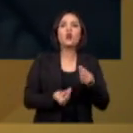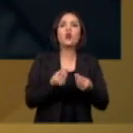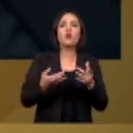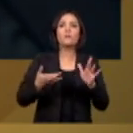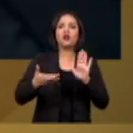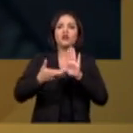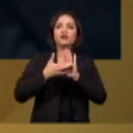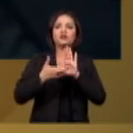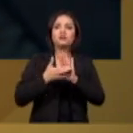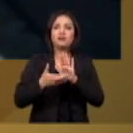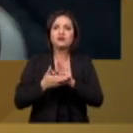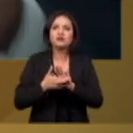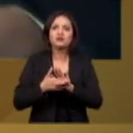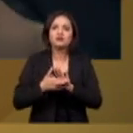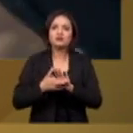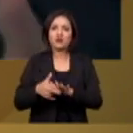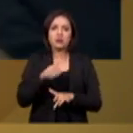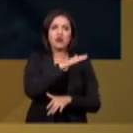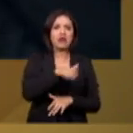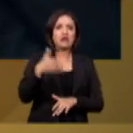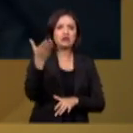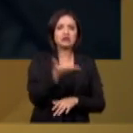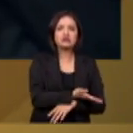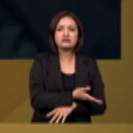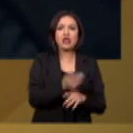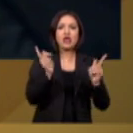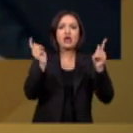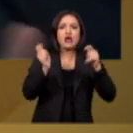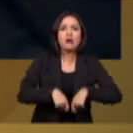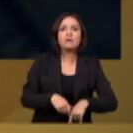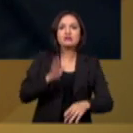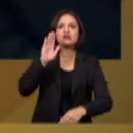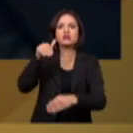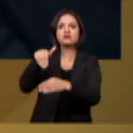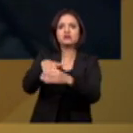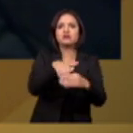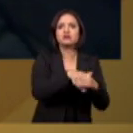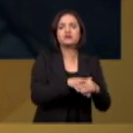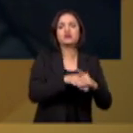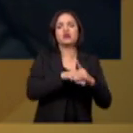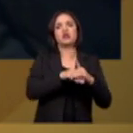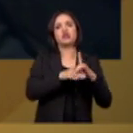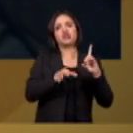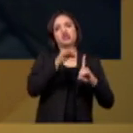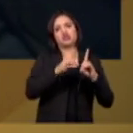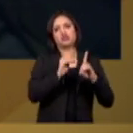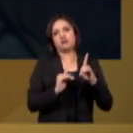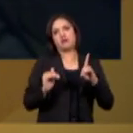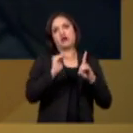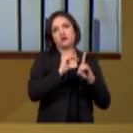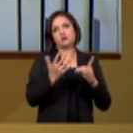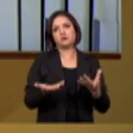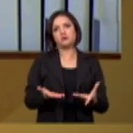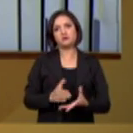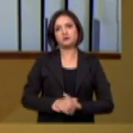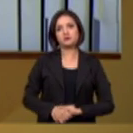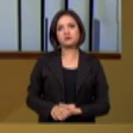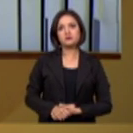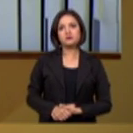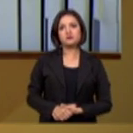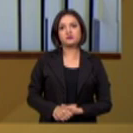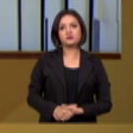ele pra ir além de intimidade ou a capacidade eleitoral passiva de desembargadores obrigado a